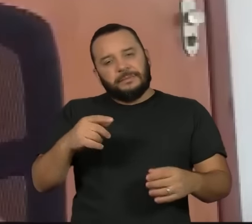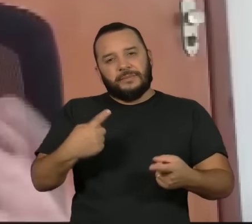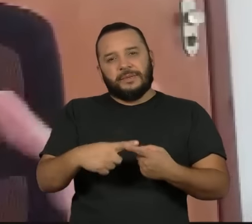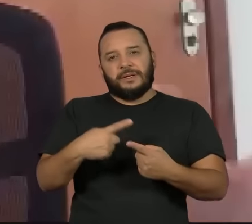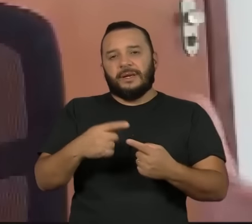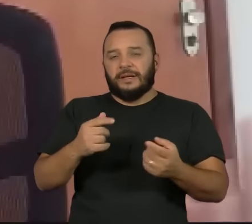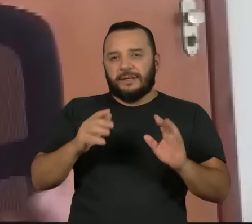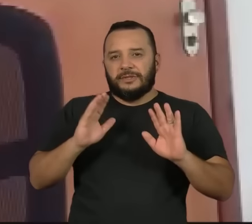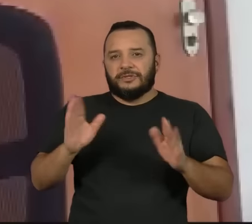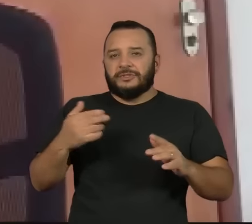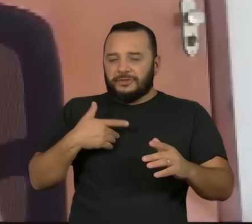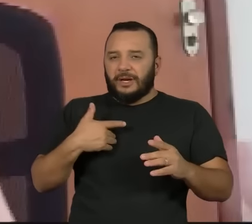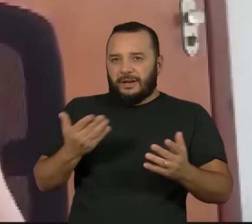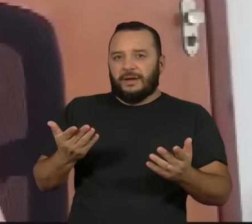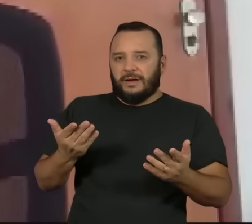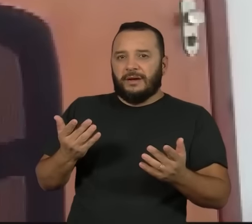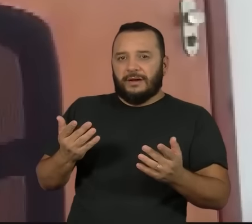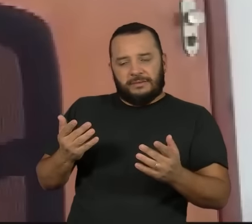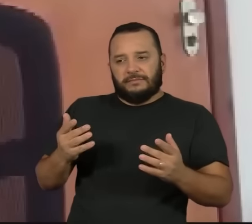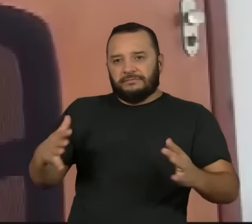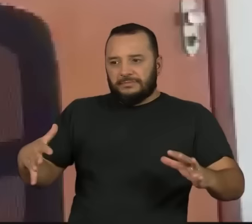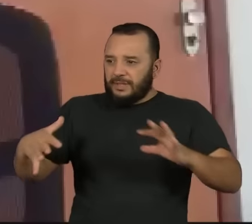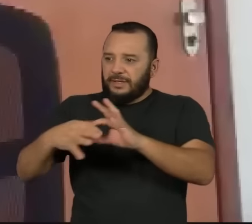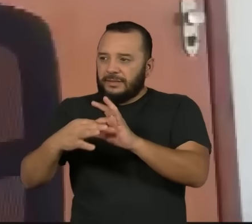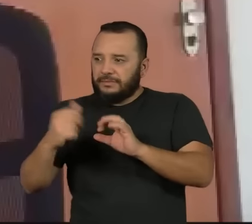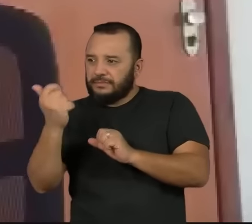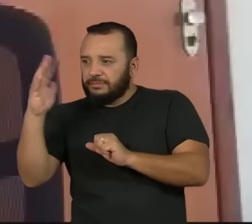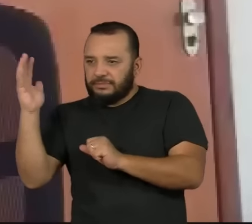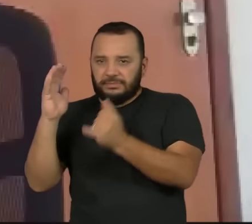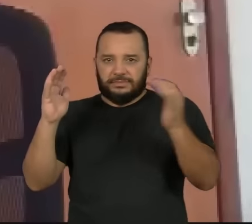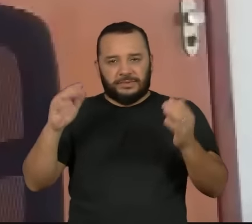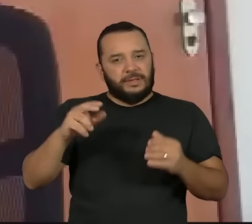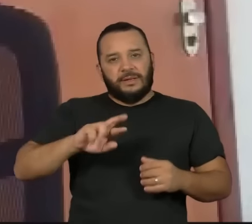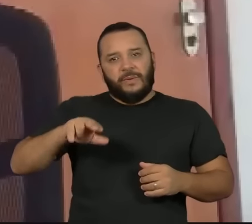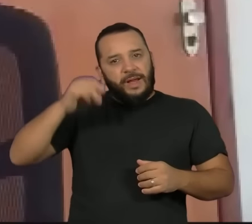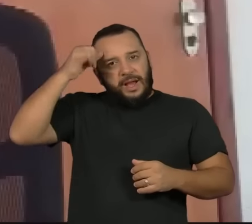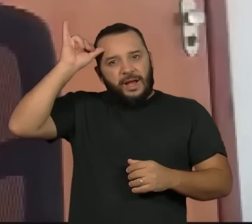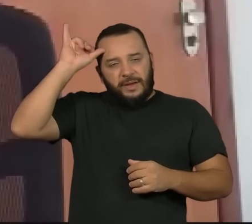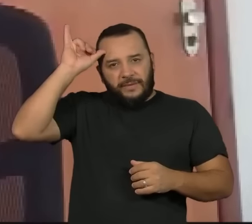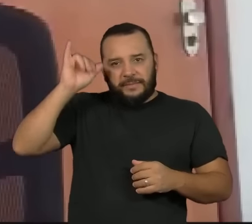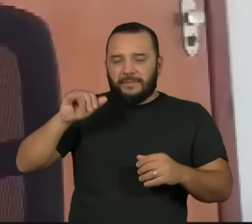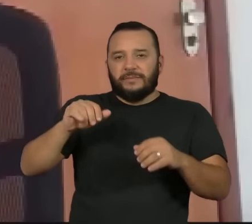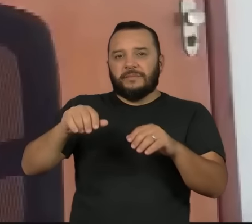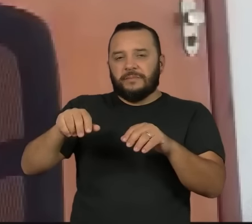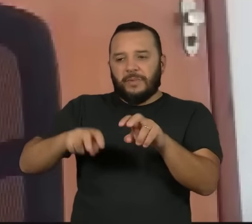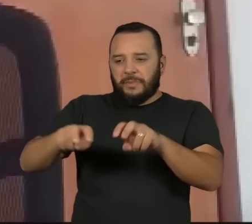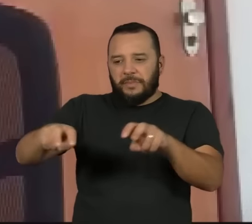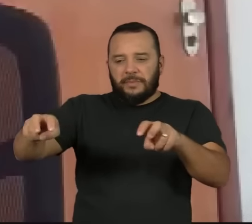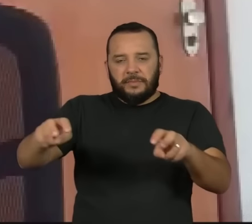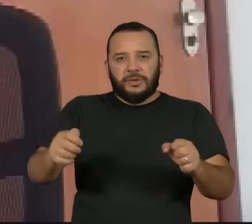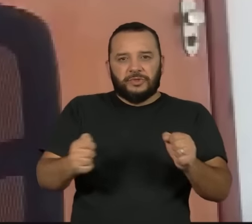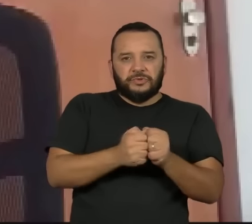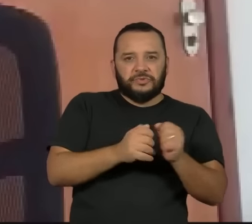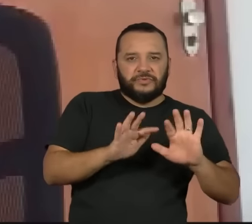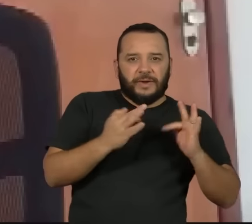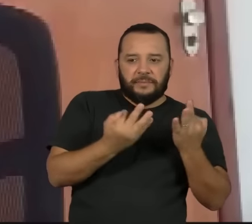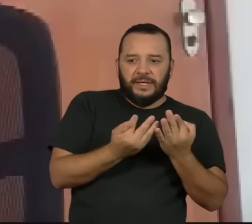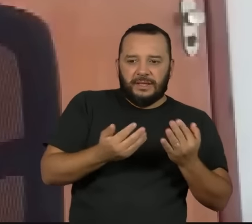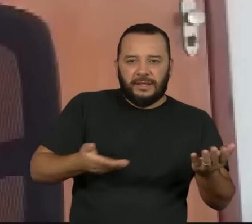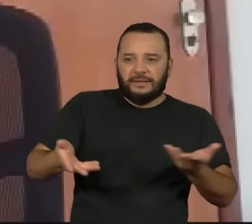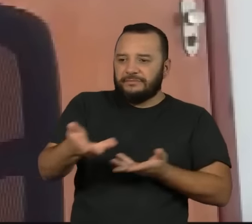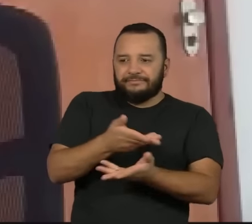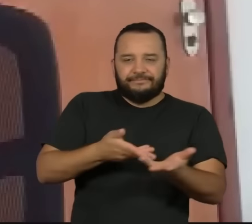integrador de agricultura familiar ou nacional. Então, acho que há muito caminho para se fazer,